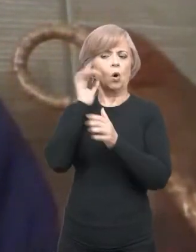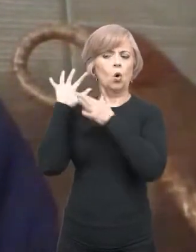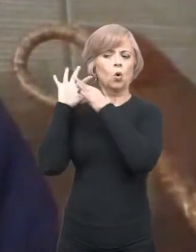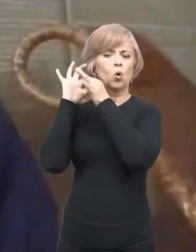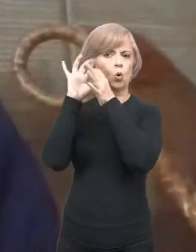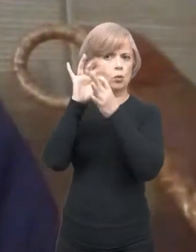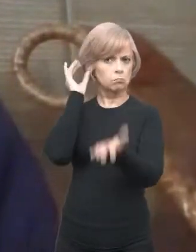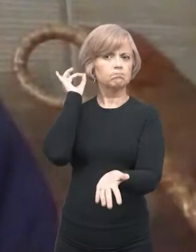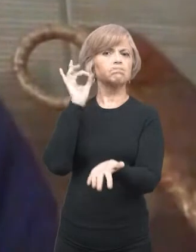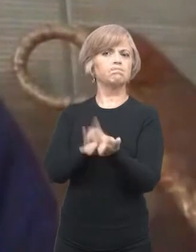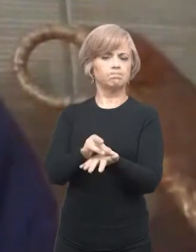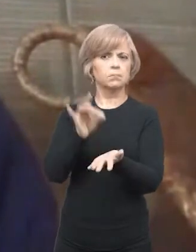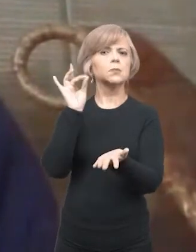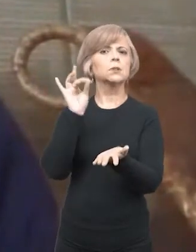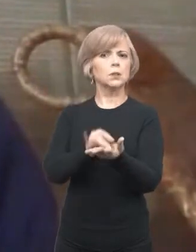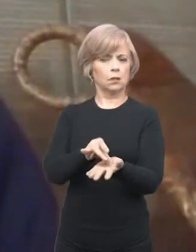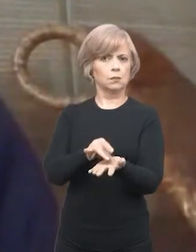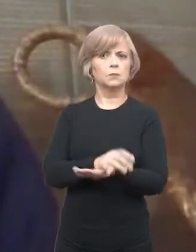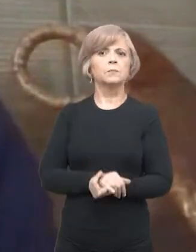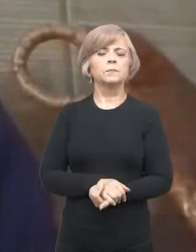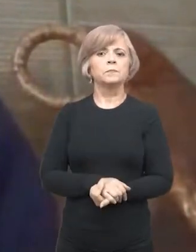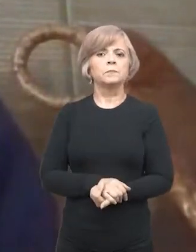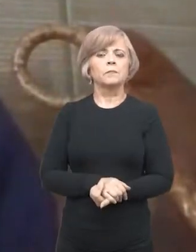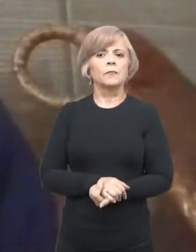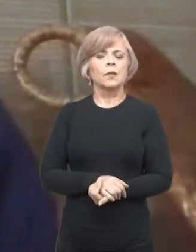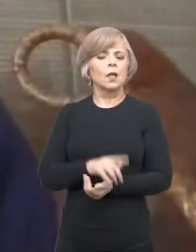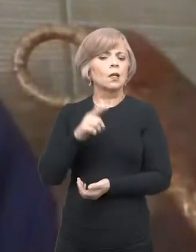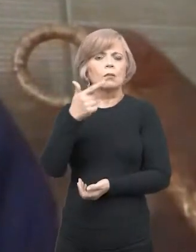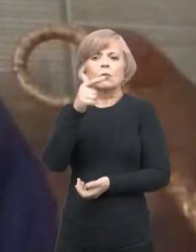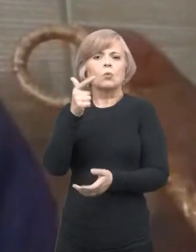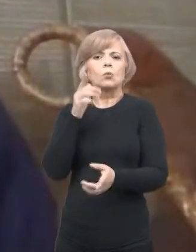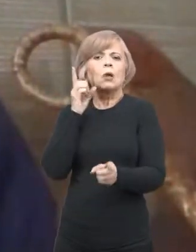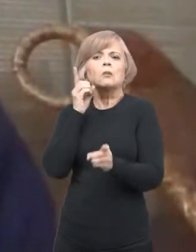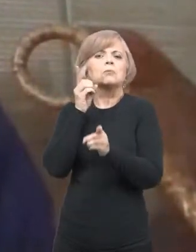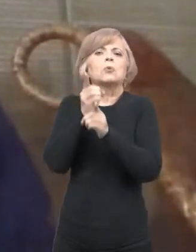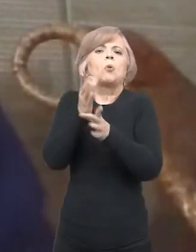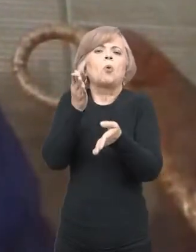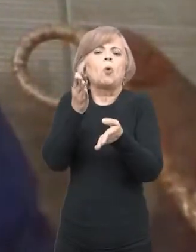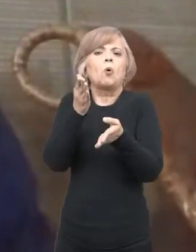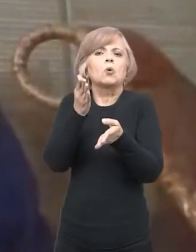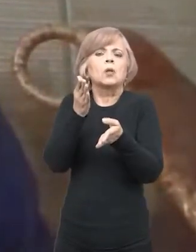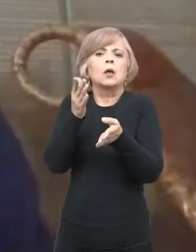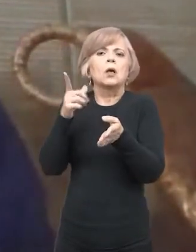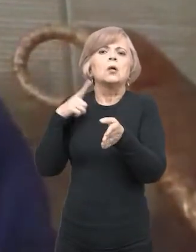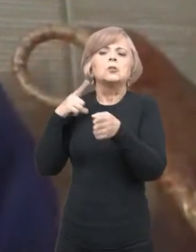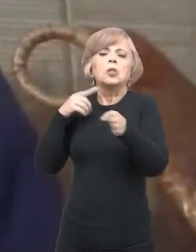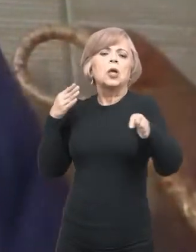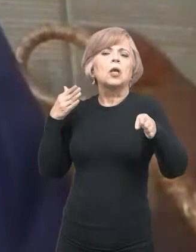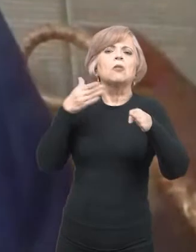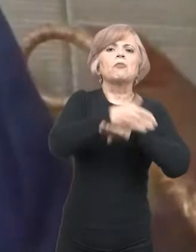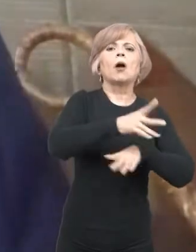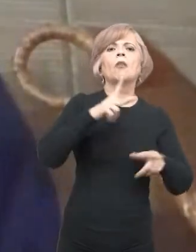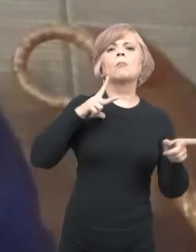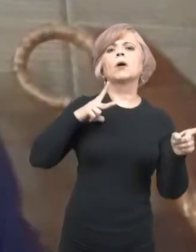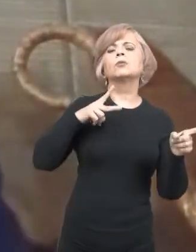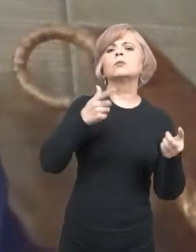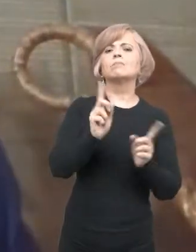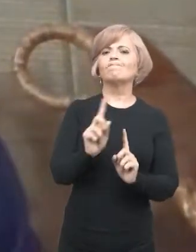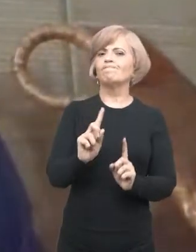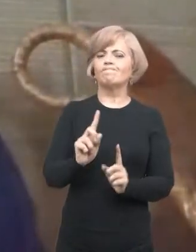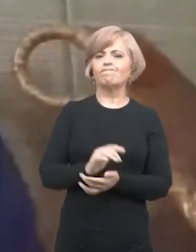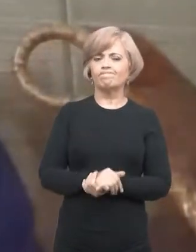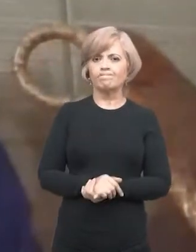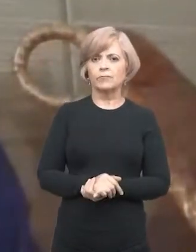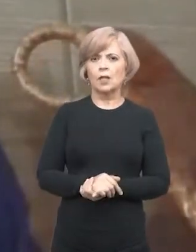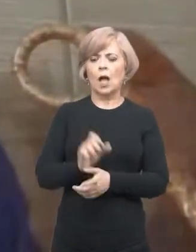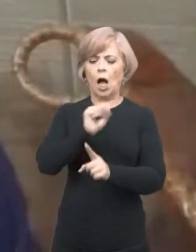contexto bem definido, e que não encontra nenhuma situação de invasão